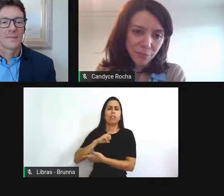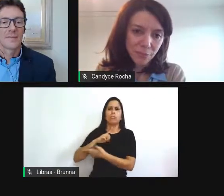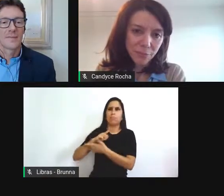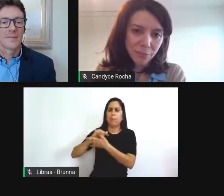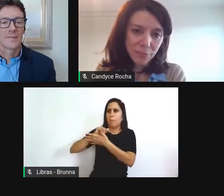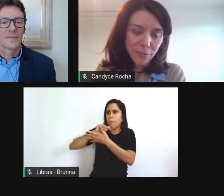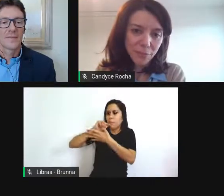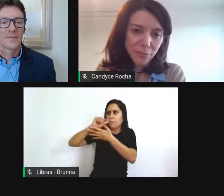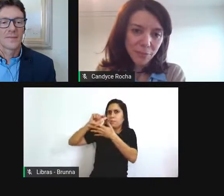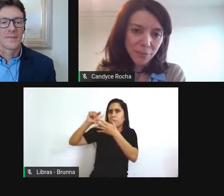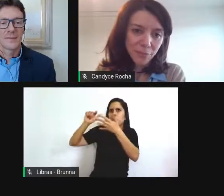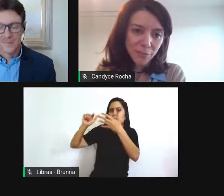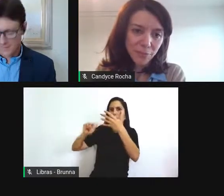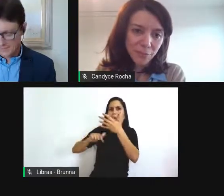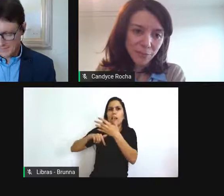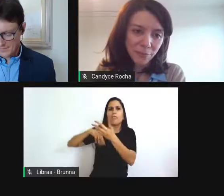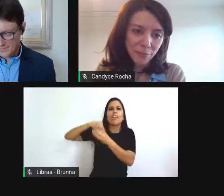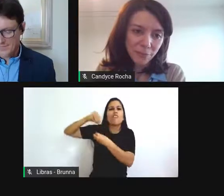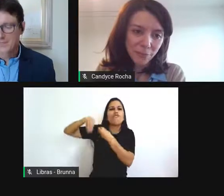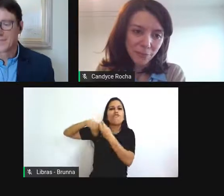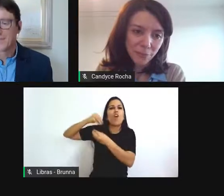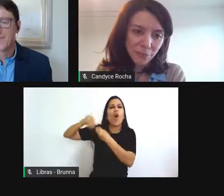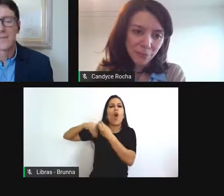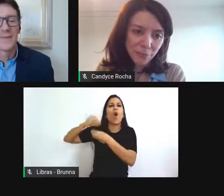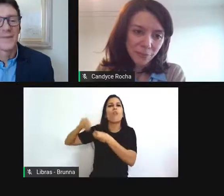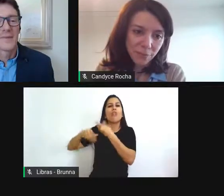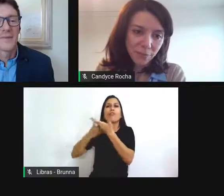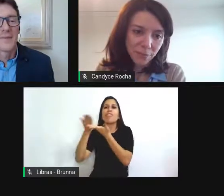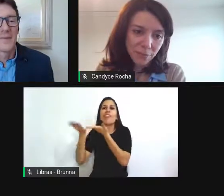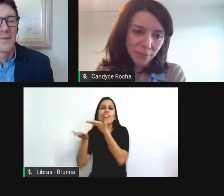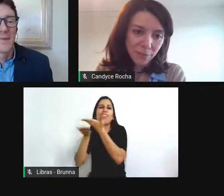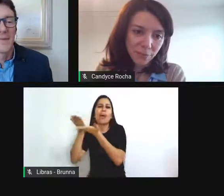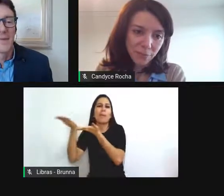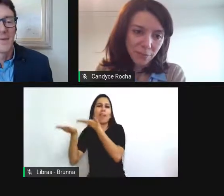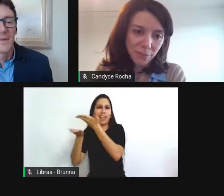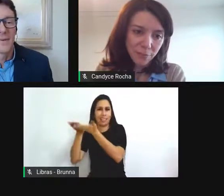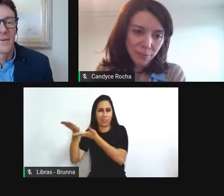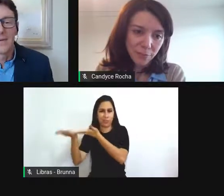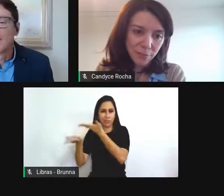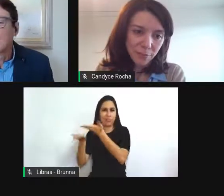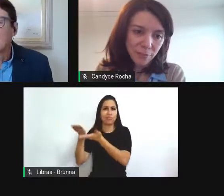ele envolve o tratamento, o pré-tratamento, a